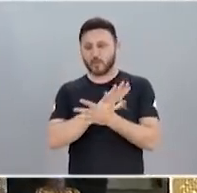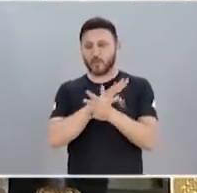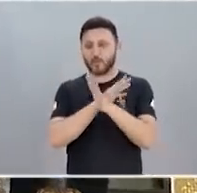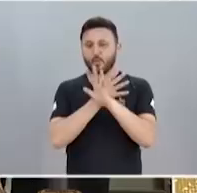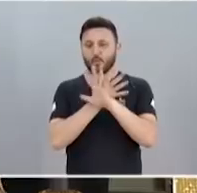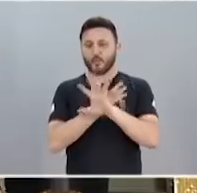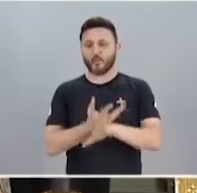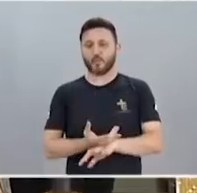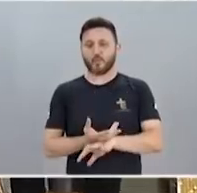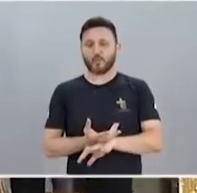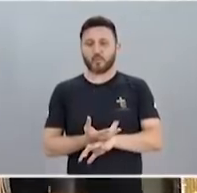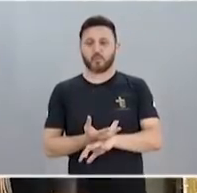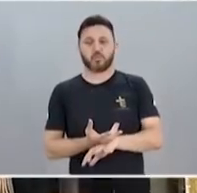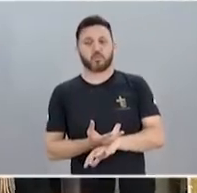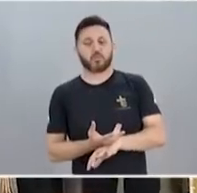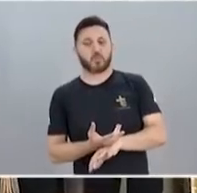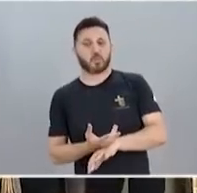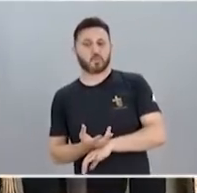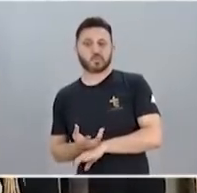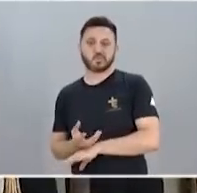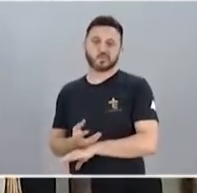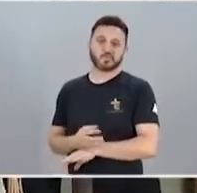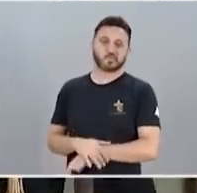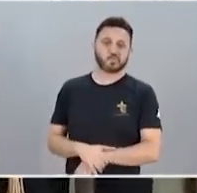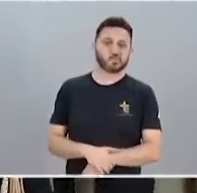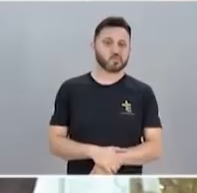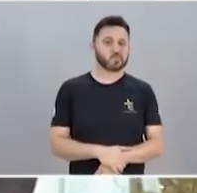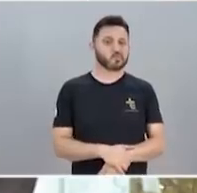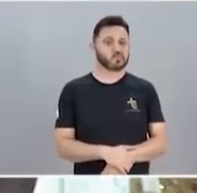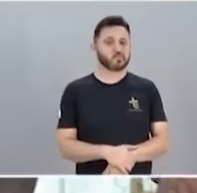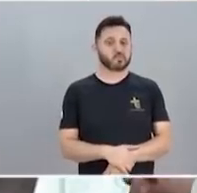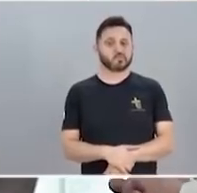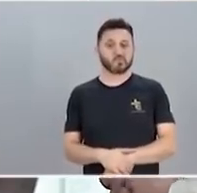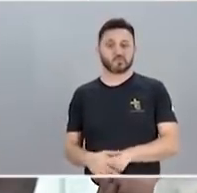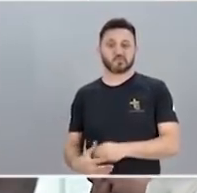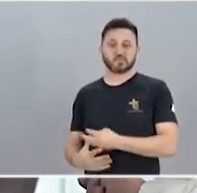nada sou. Trindade Santa,